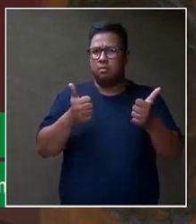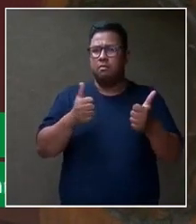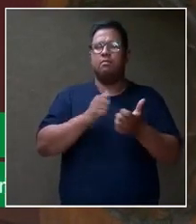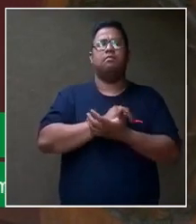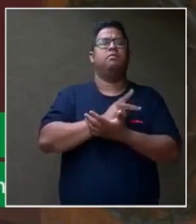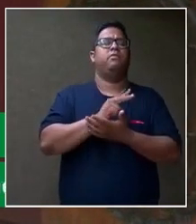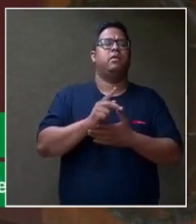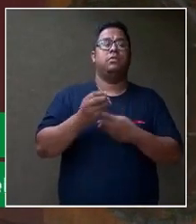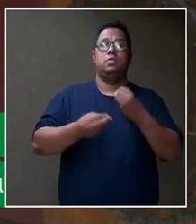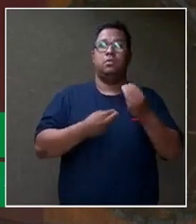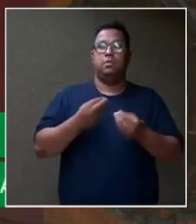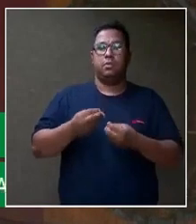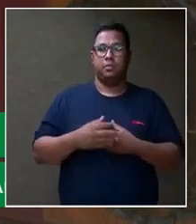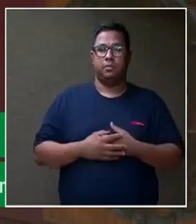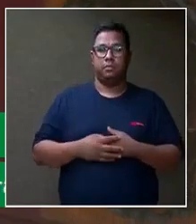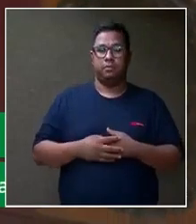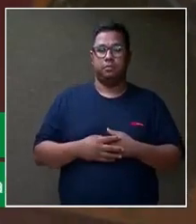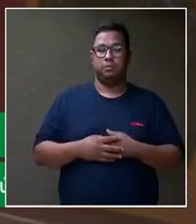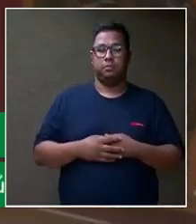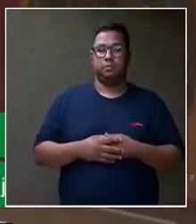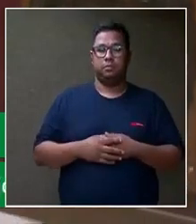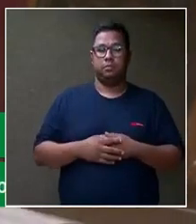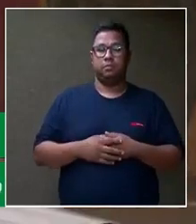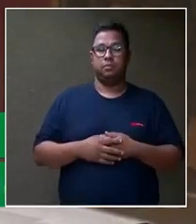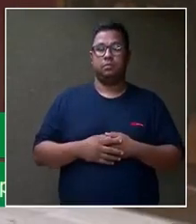Várias vezes. E como é que era? Ela, inclusive,